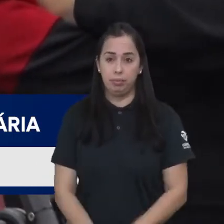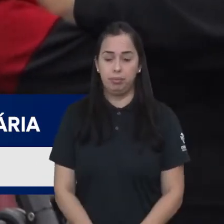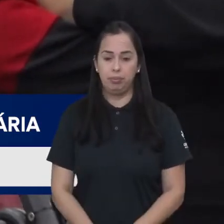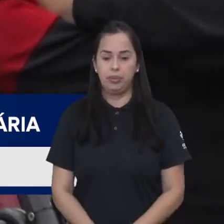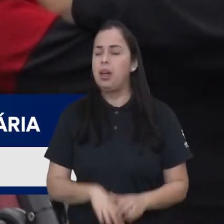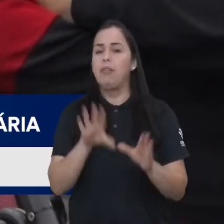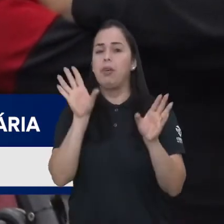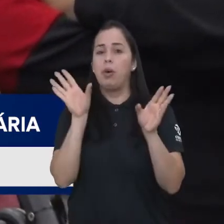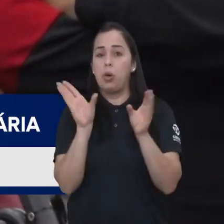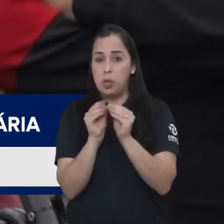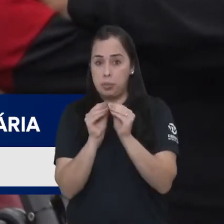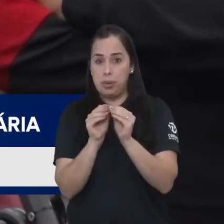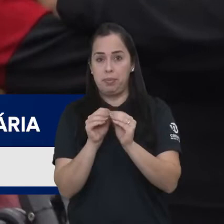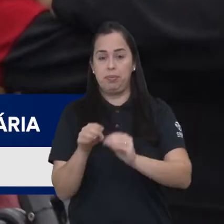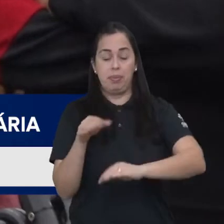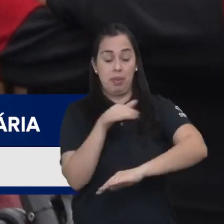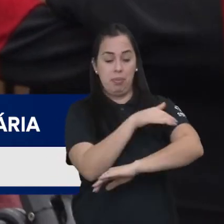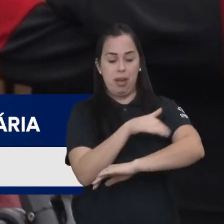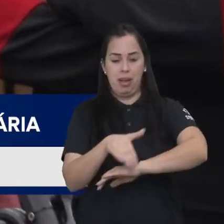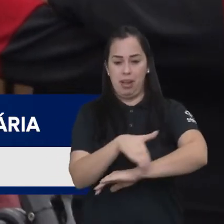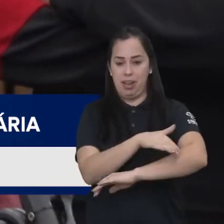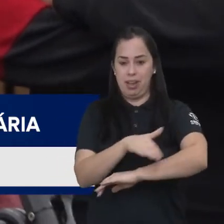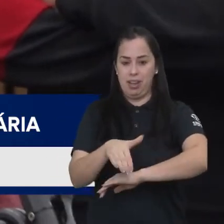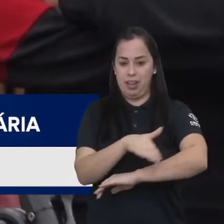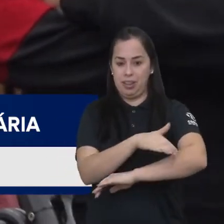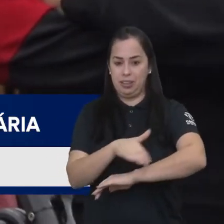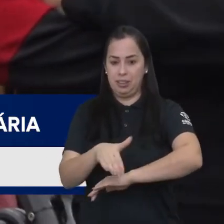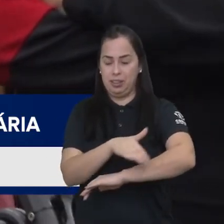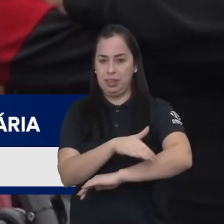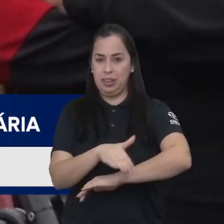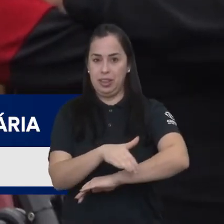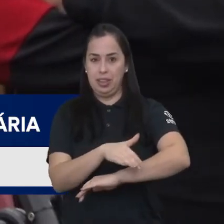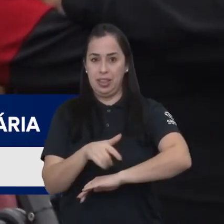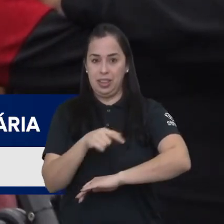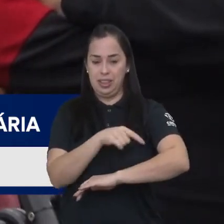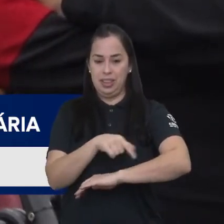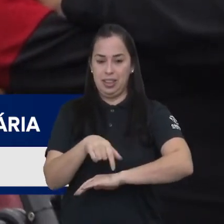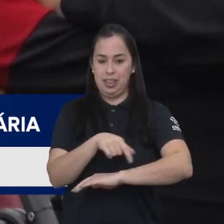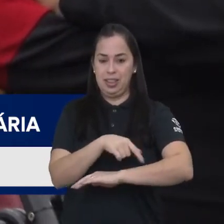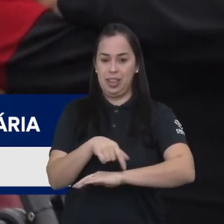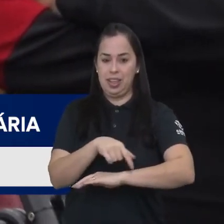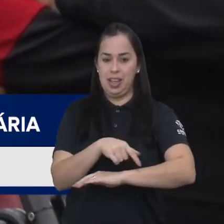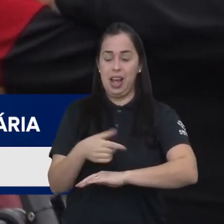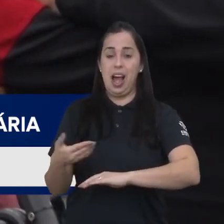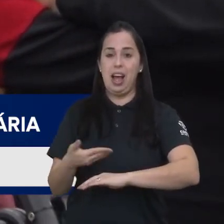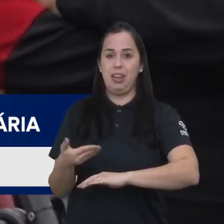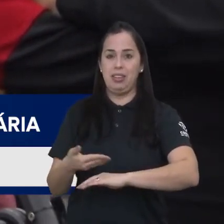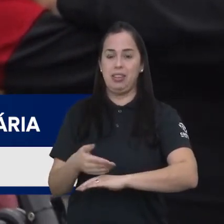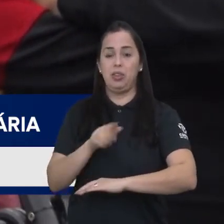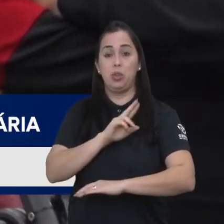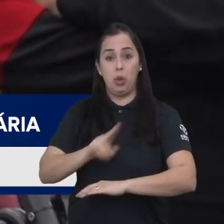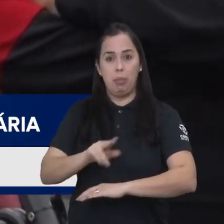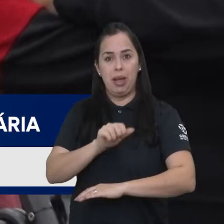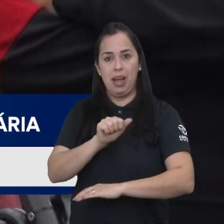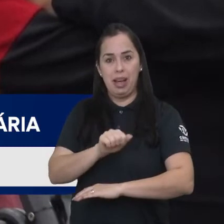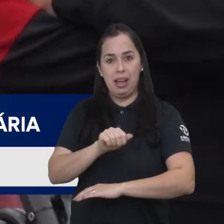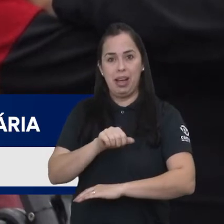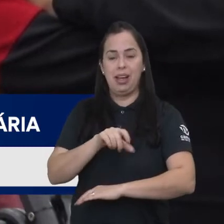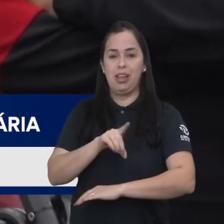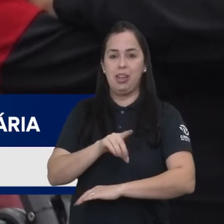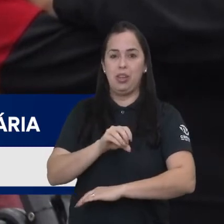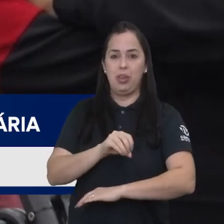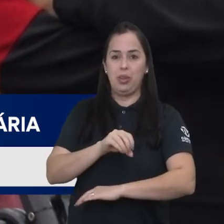Resumindo, tem uma rua lá, uma famosa rua agora, pela própria prefeitura, é a famosa rua agora, Adolfo Batista.